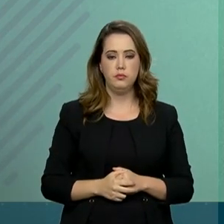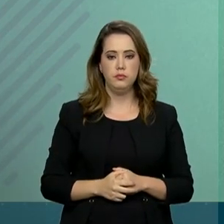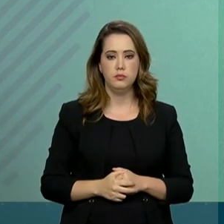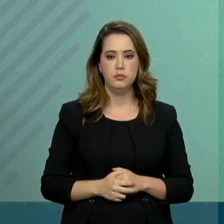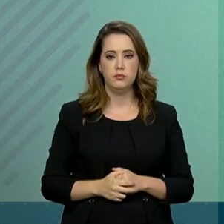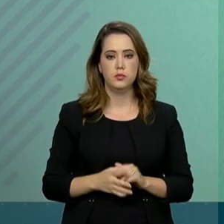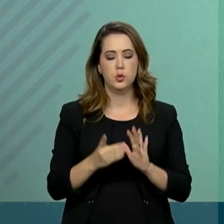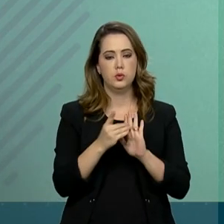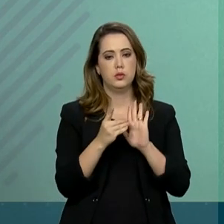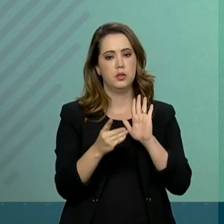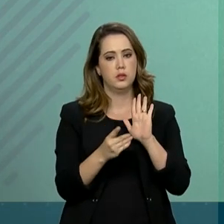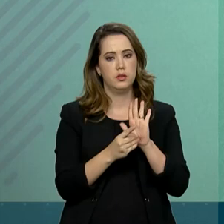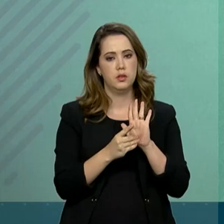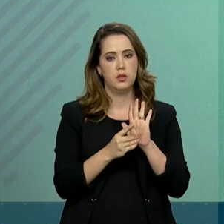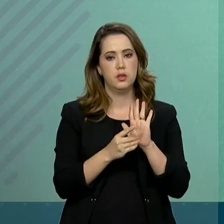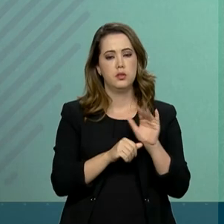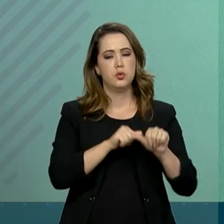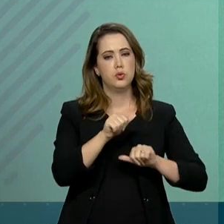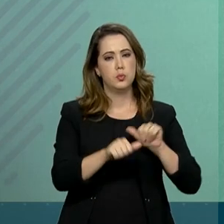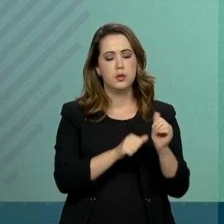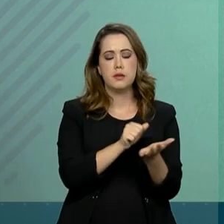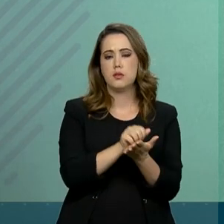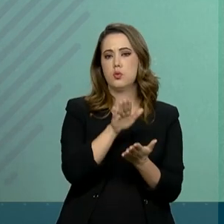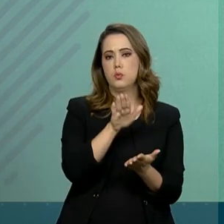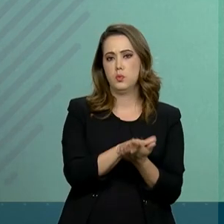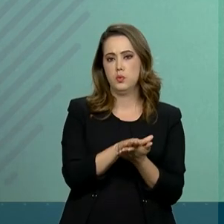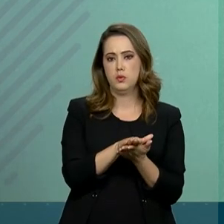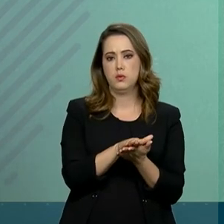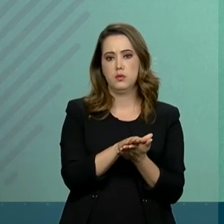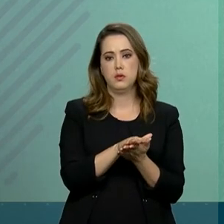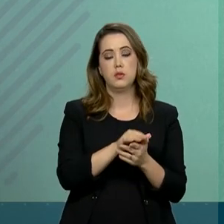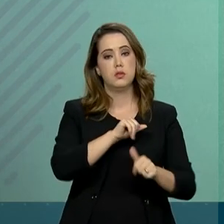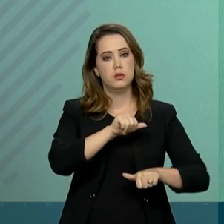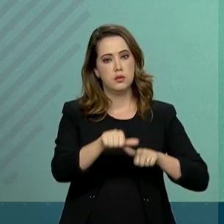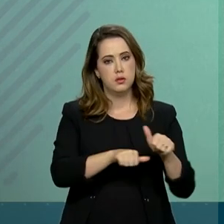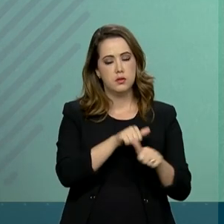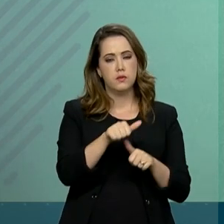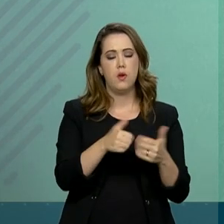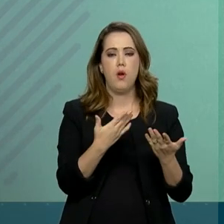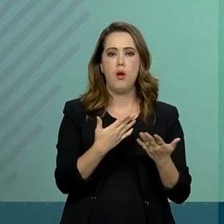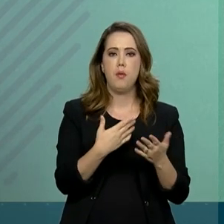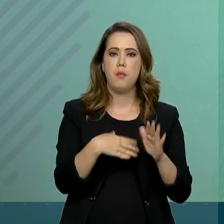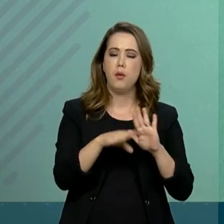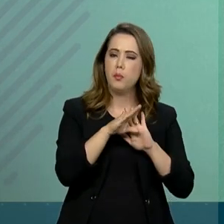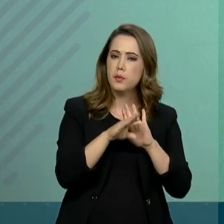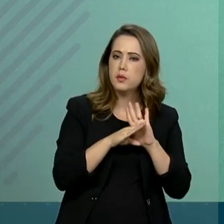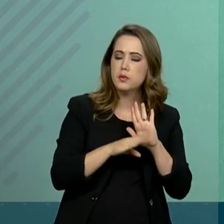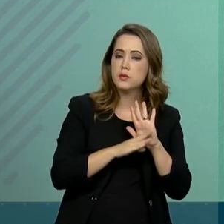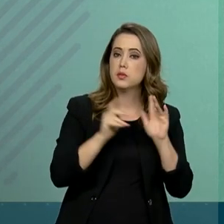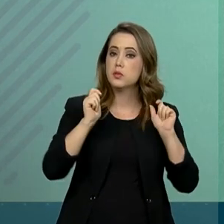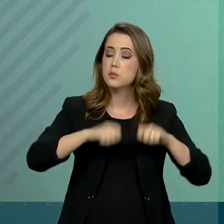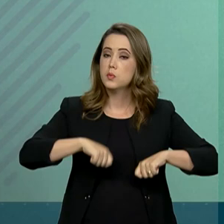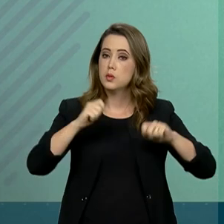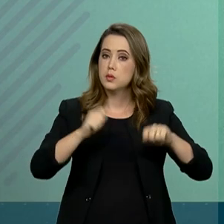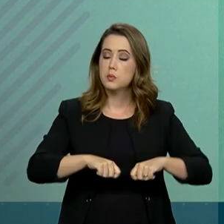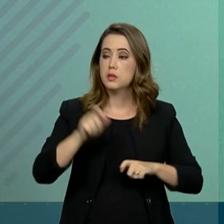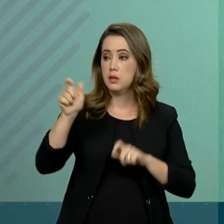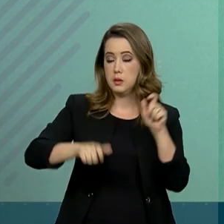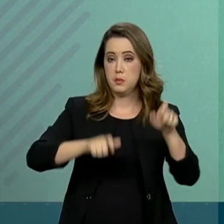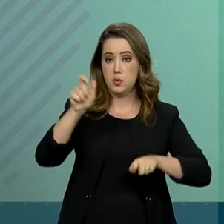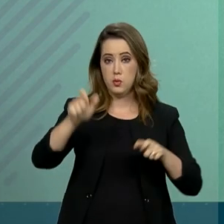o decreto de conversão de multas que moderniza o processo permitindo ao autuado